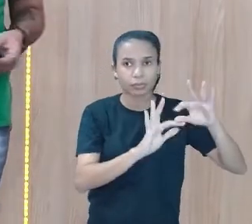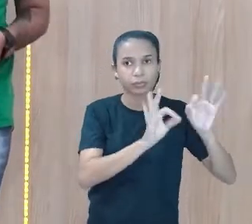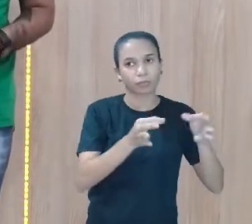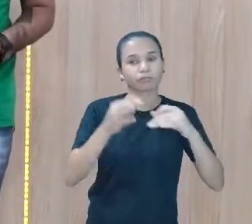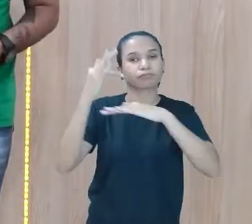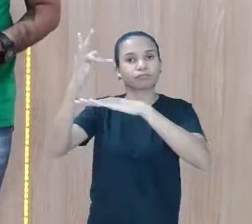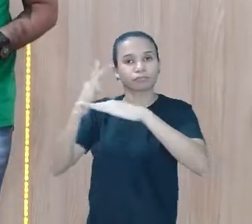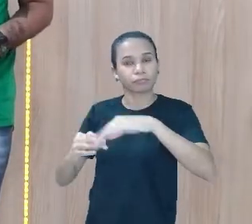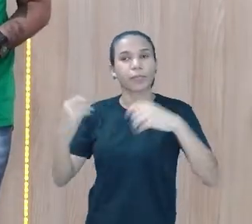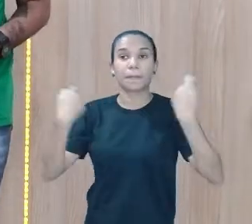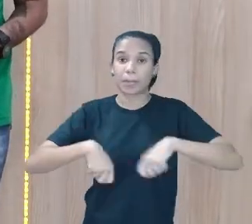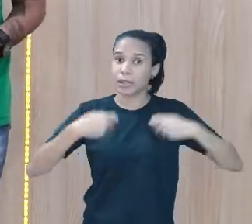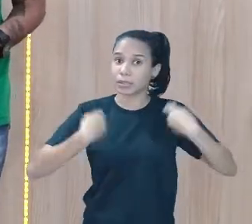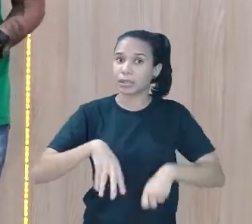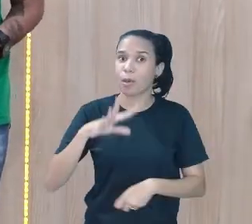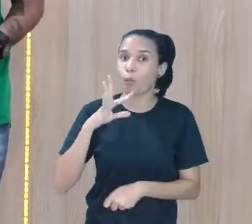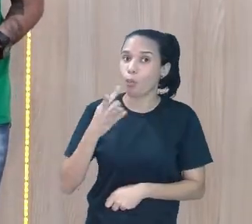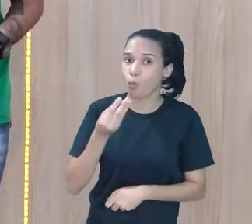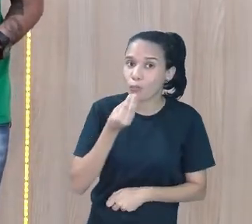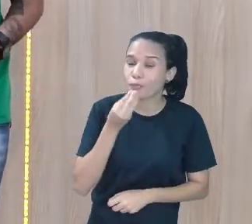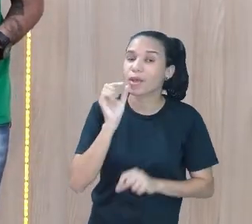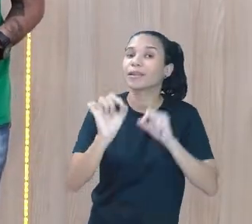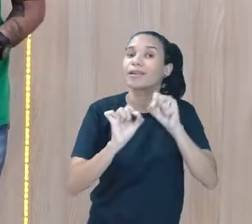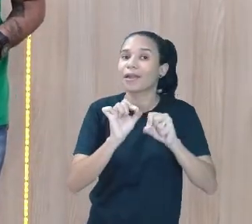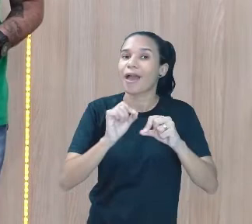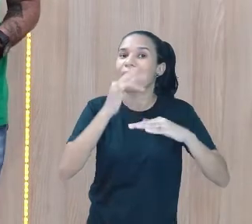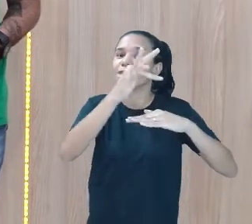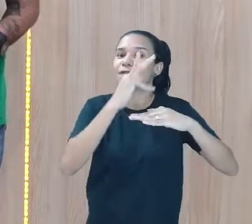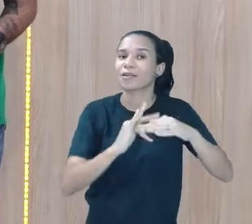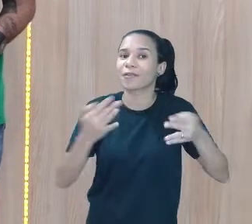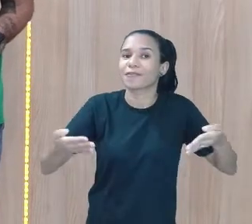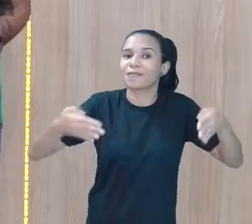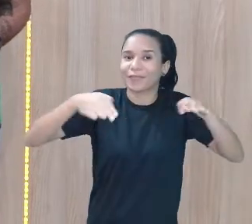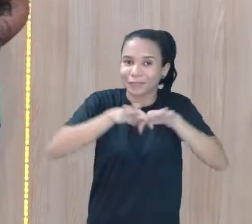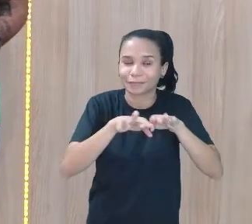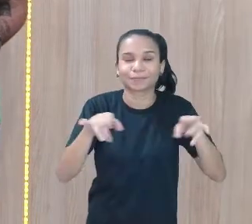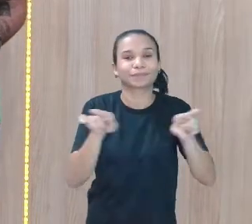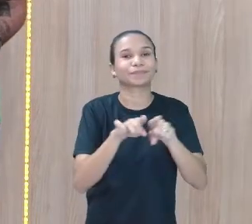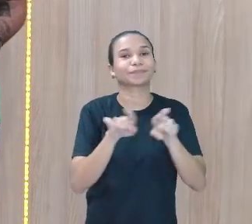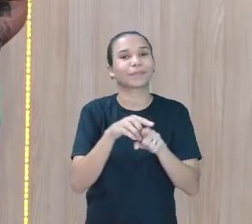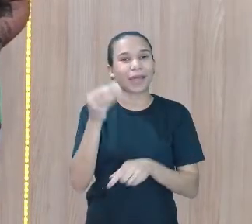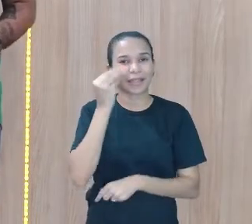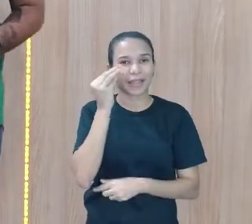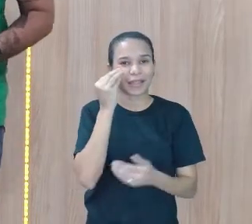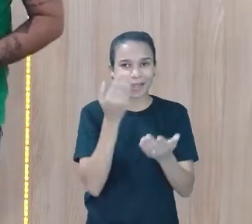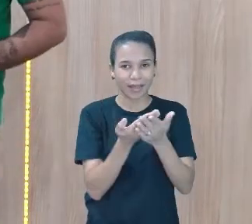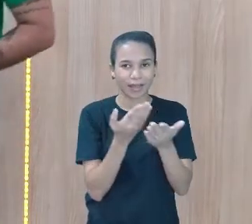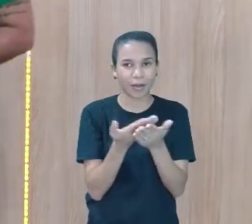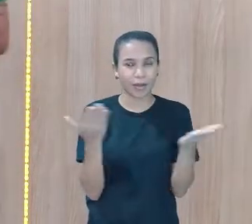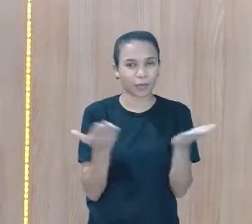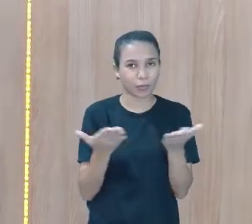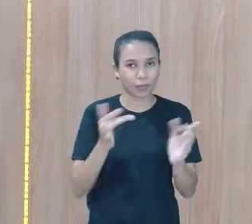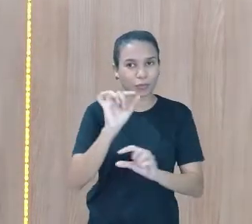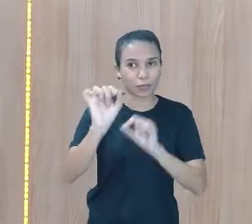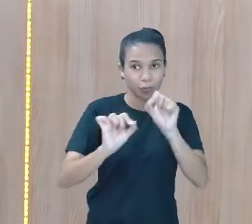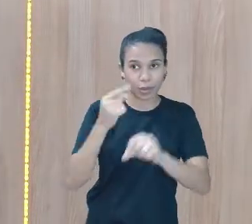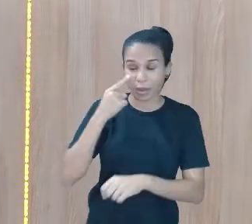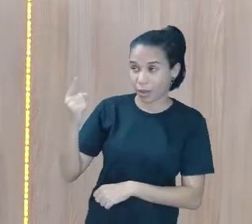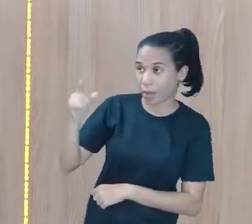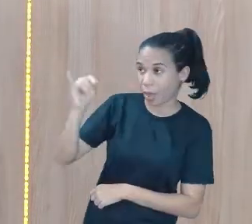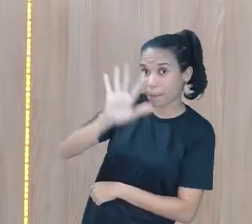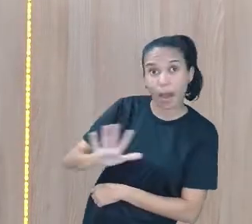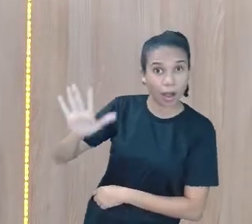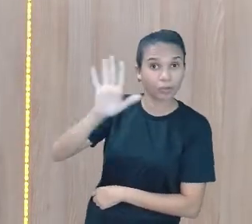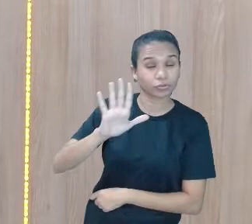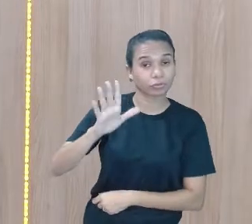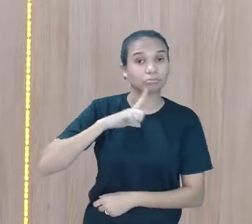necessita o conhecimento de frações equivalentes, tá certo? E uma outra coisa a gente vai tentar fazer na aula de hoje, que essa minha ilustração